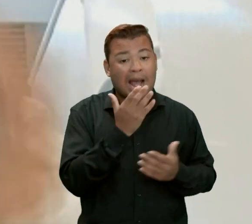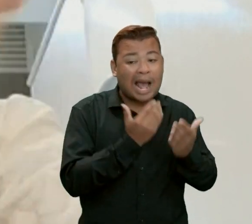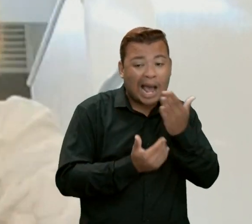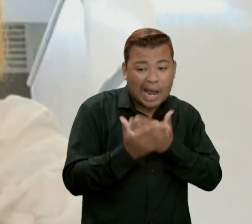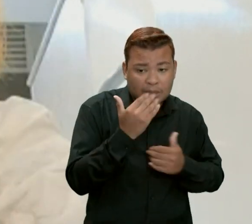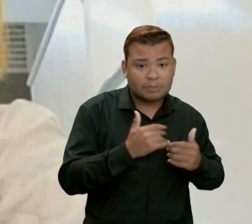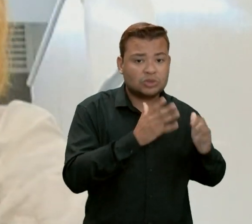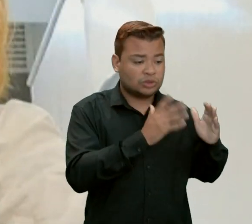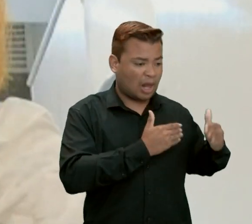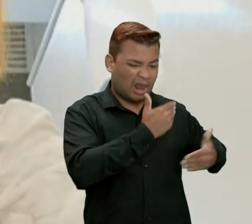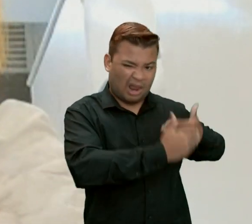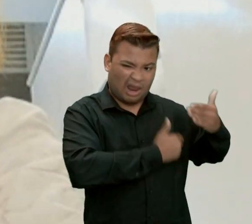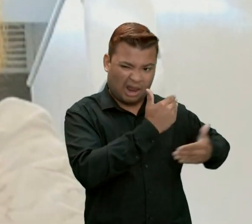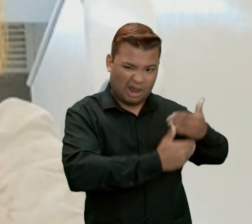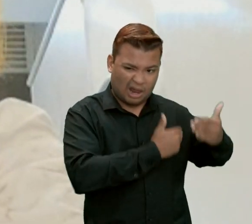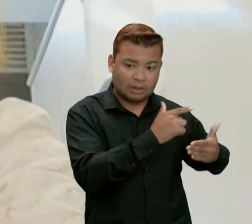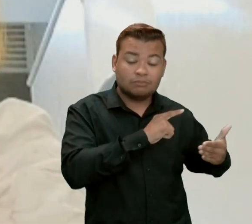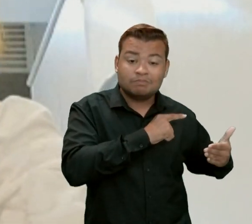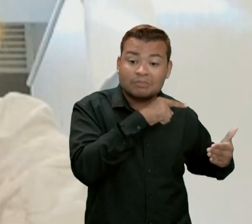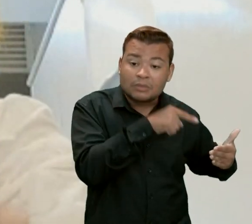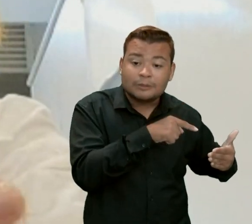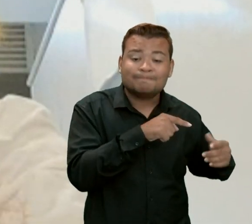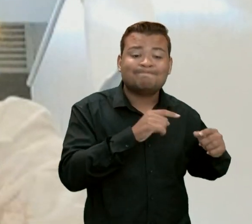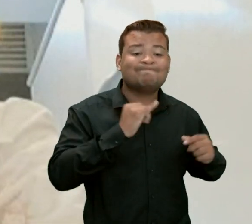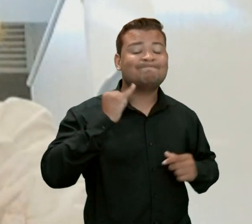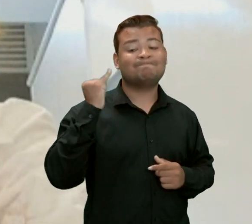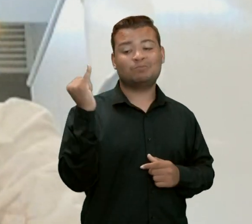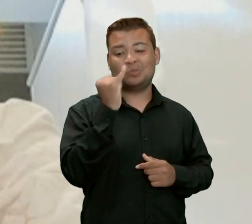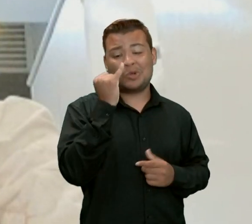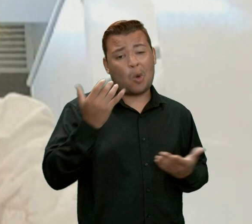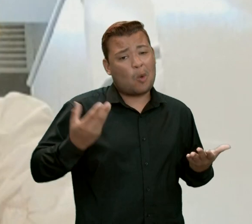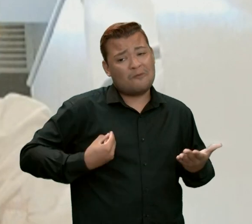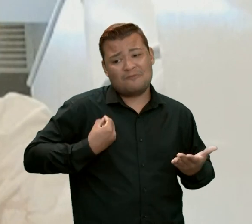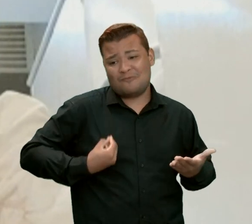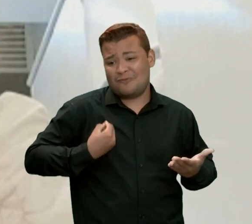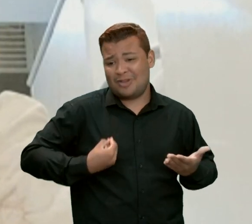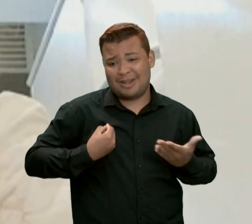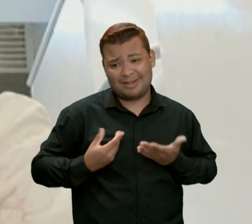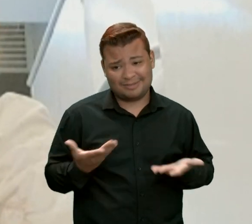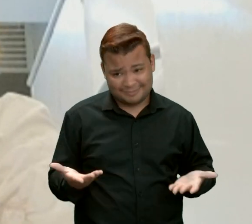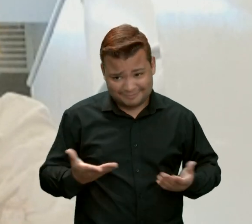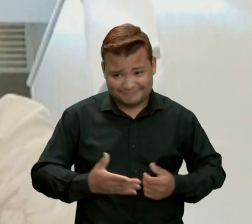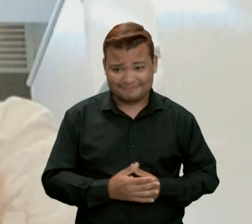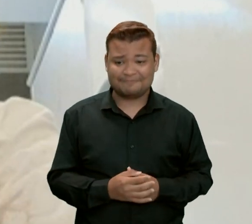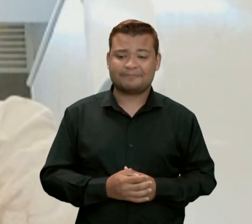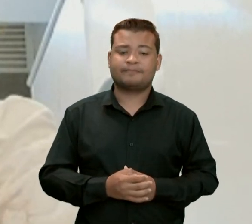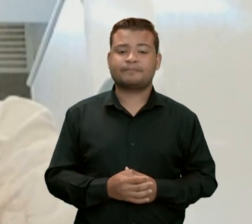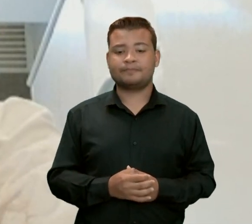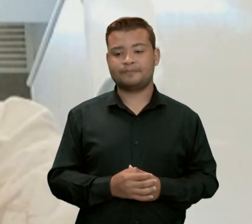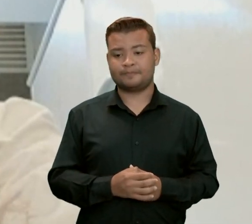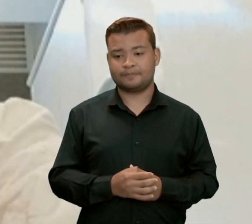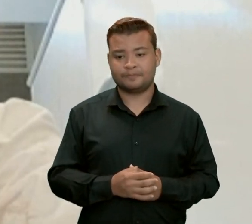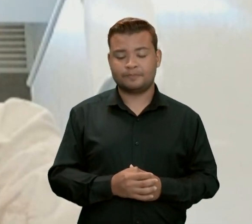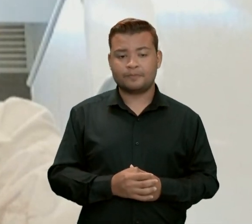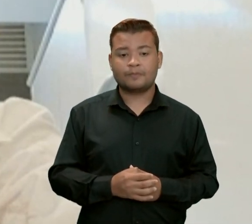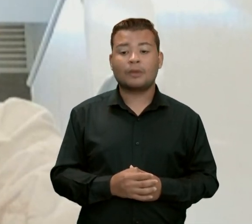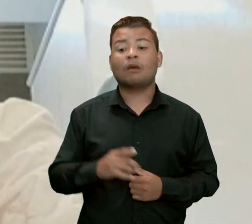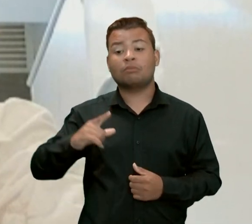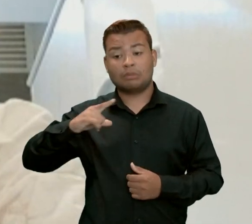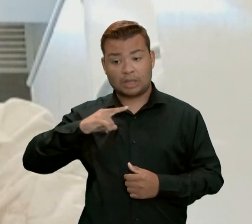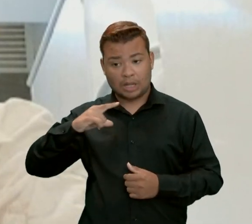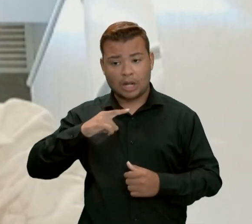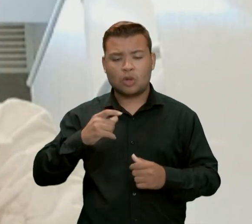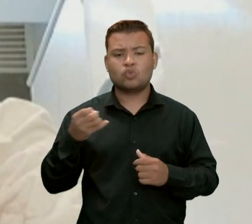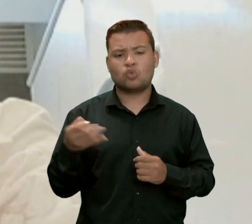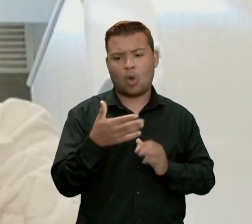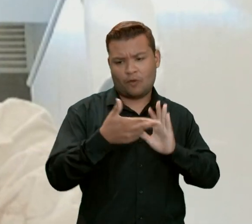para a nossa vida moderna, né? Então, a gente tem aí a nova resolução,